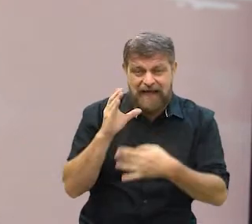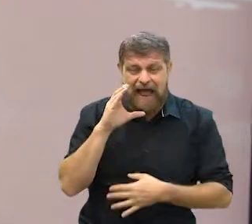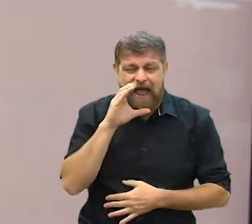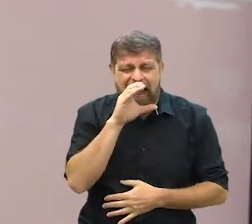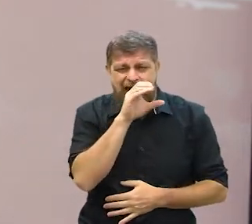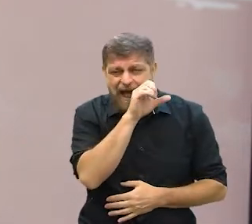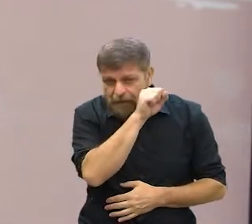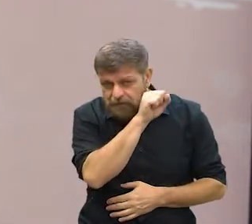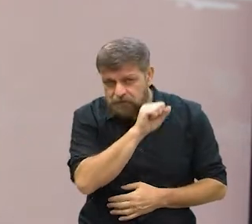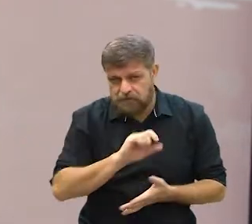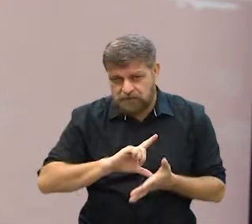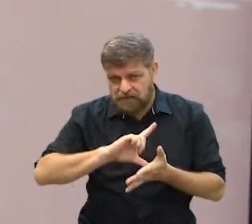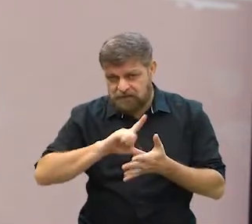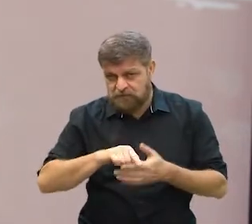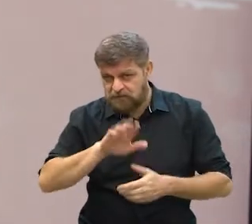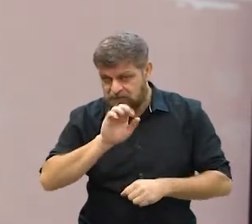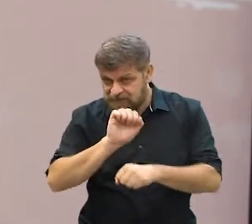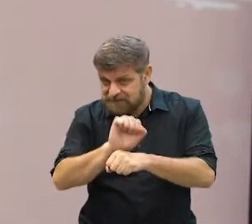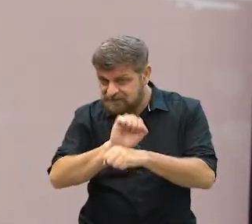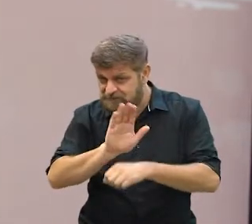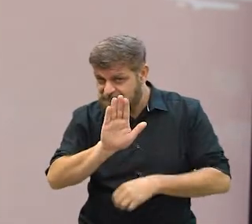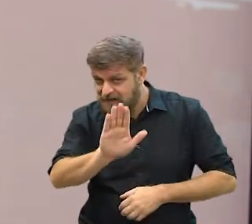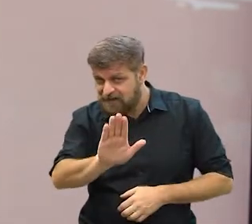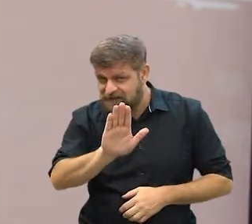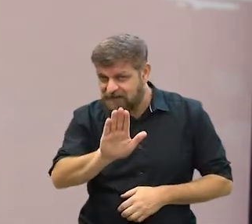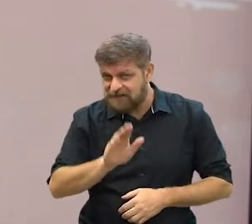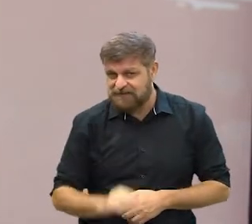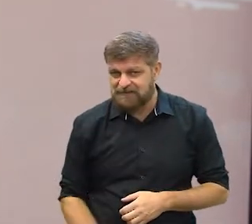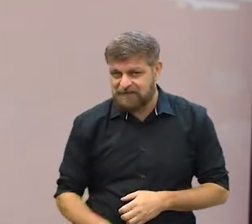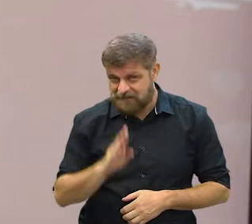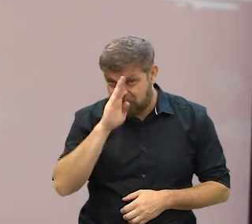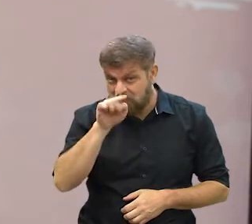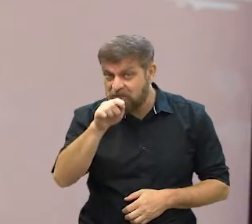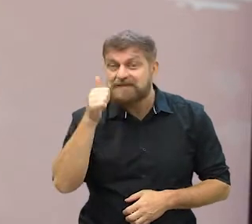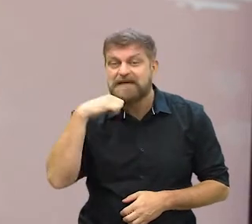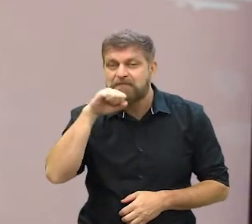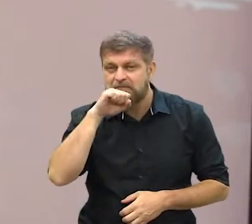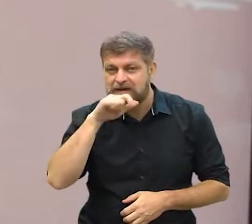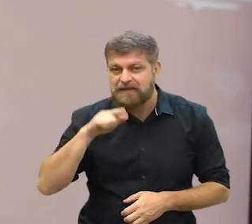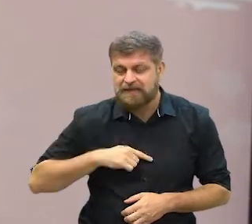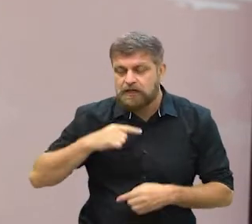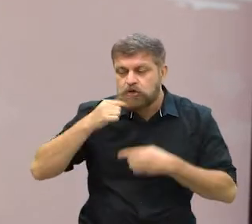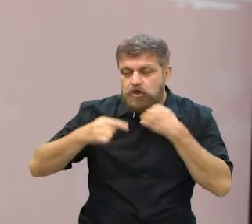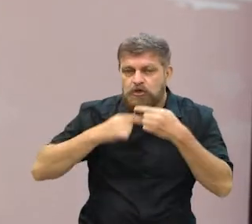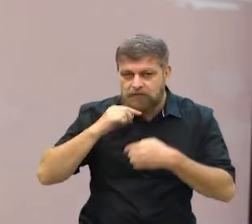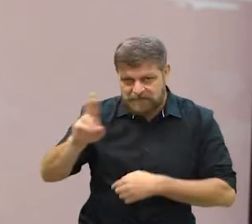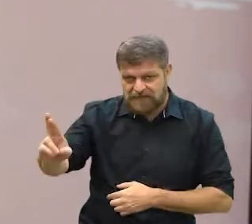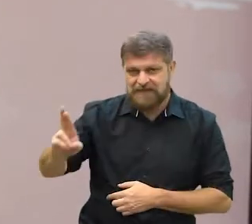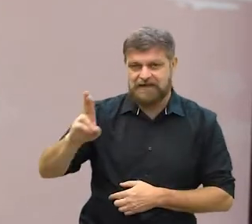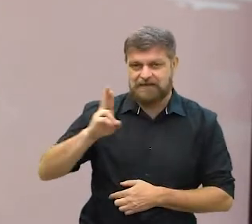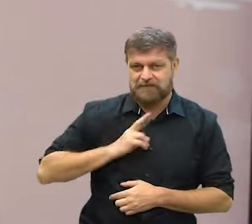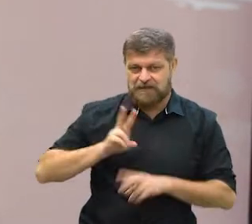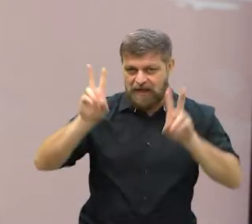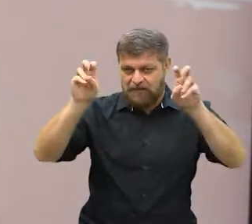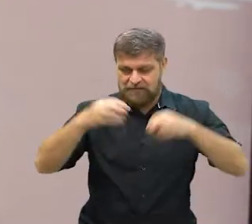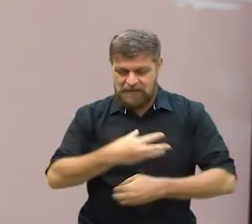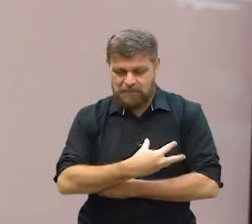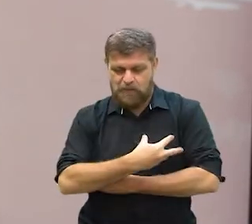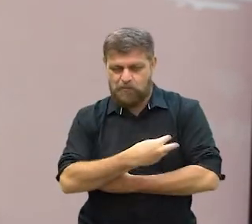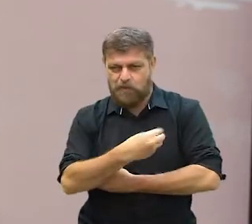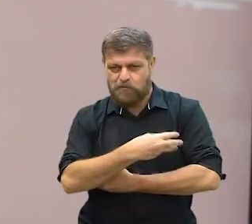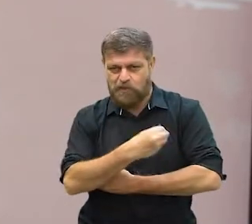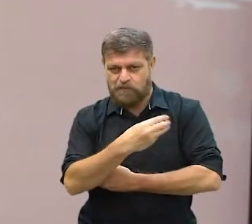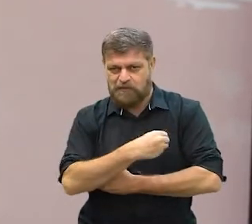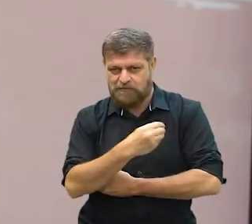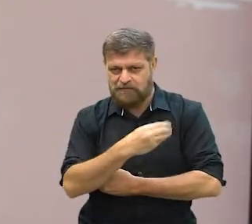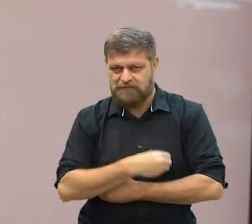chamar um intervalo, é rapidinho. Você de casa não saia daí, principalmente se for mamãe, porque a gente está tirando todas as dúvidas